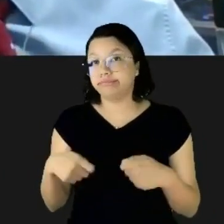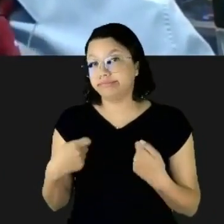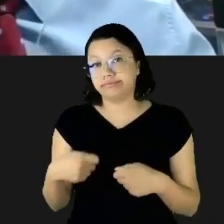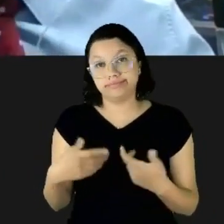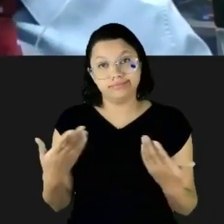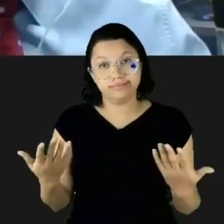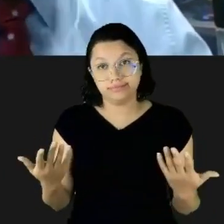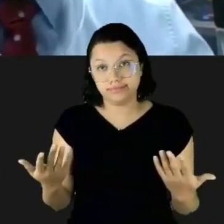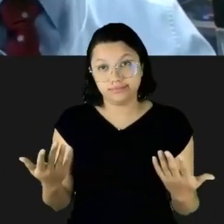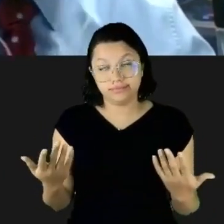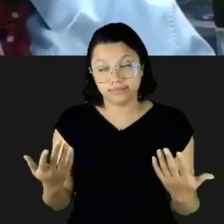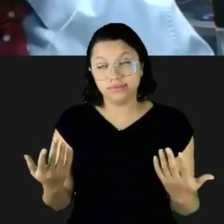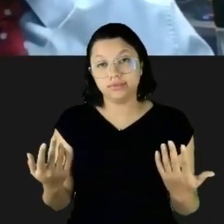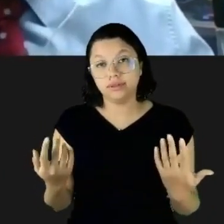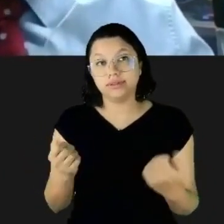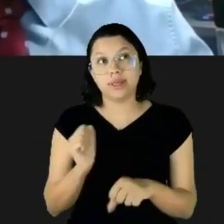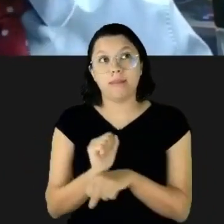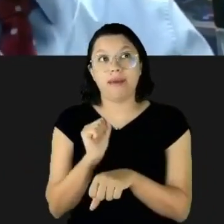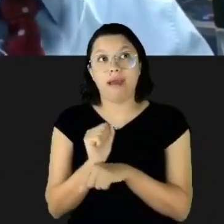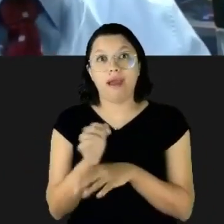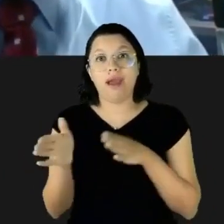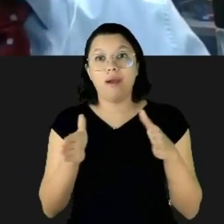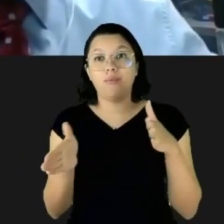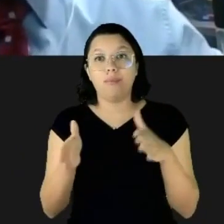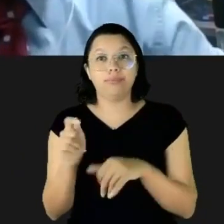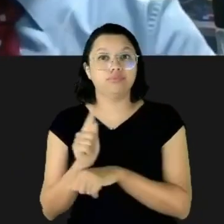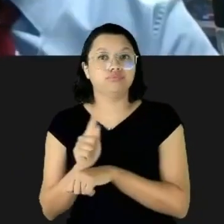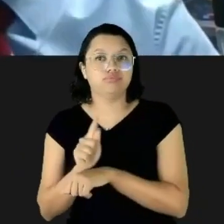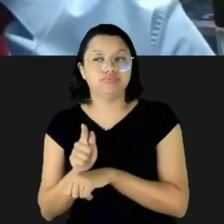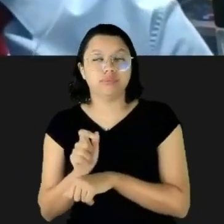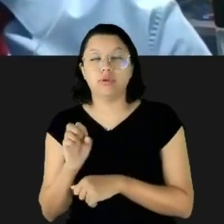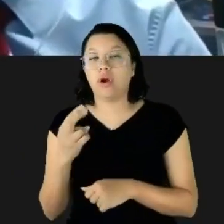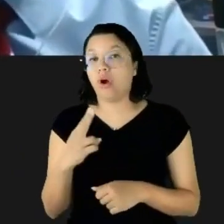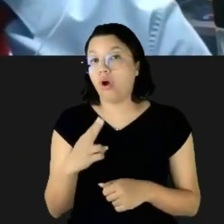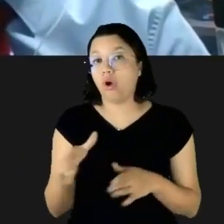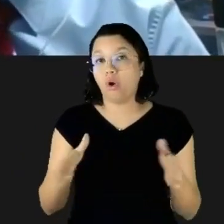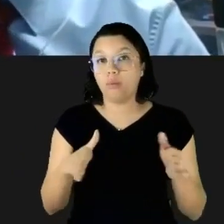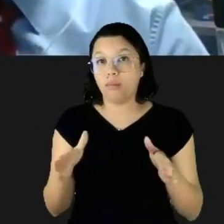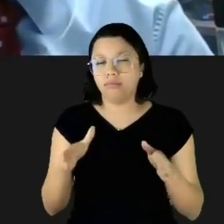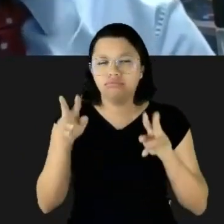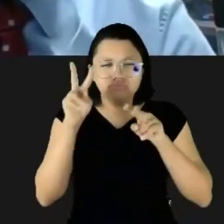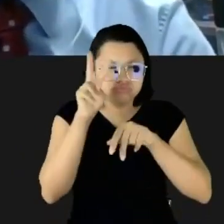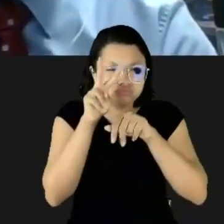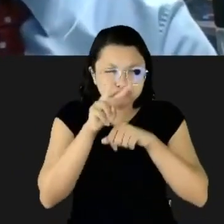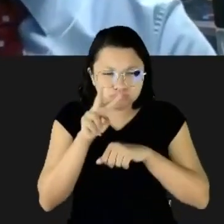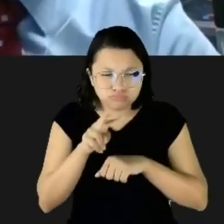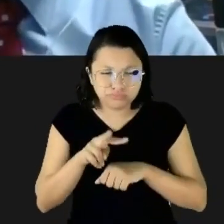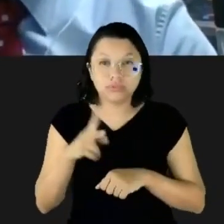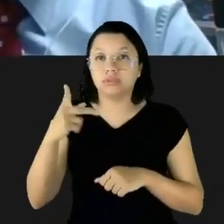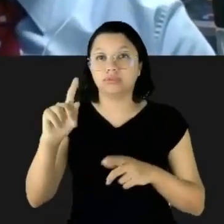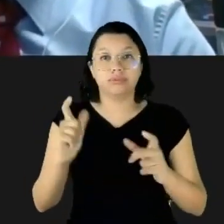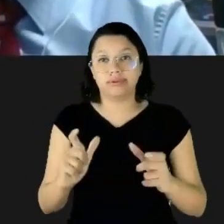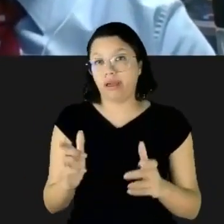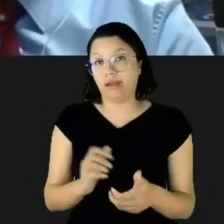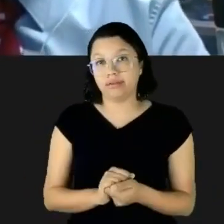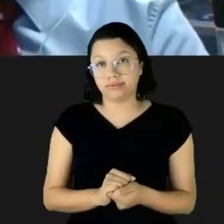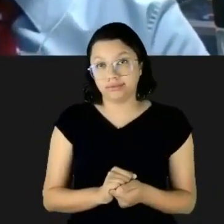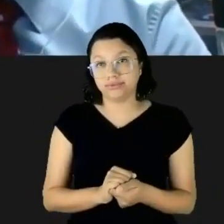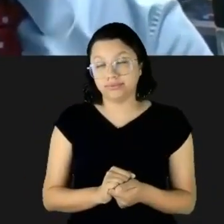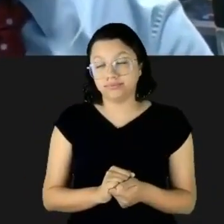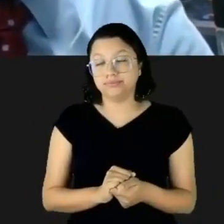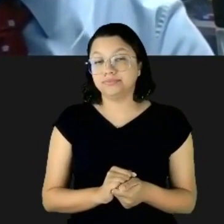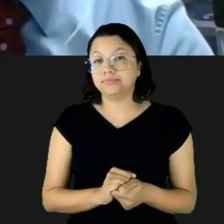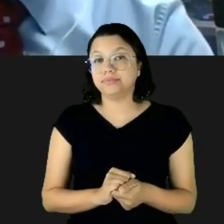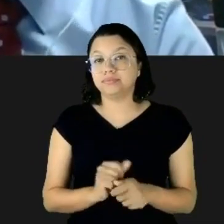um momento de gestão, de, sem um momento de inspeção, ou de gestão, para se fazer essa